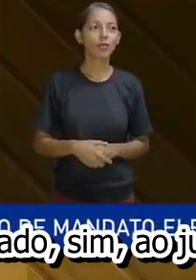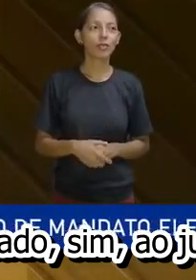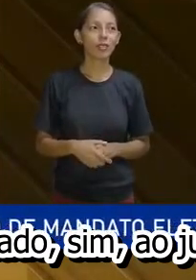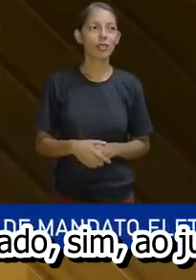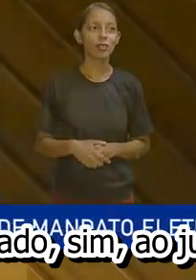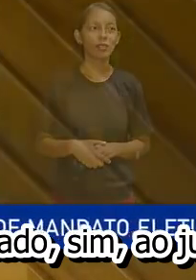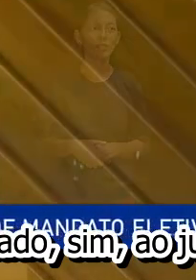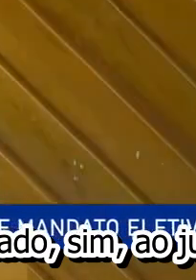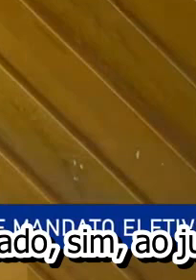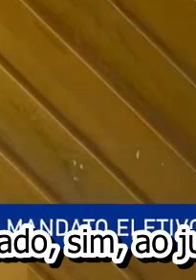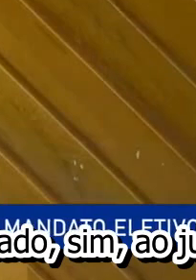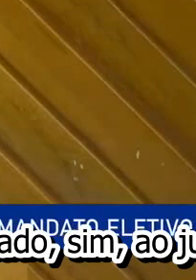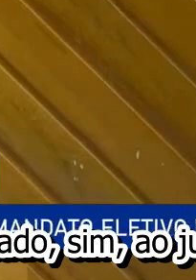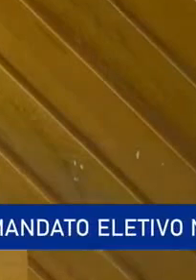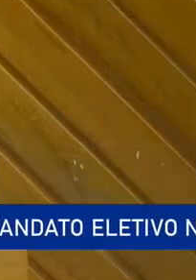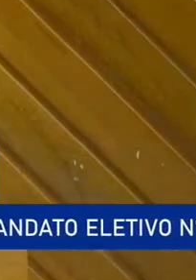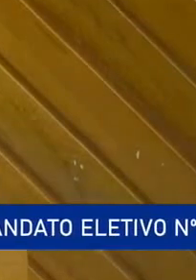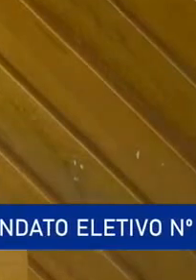ao juiz.